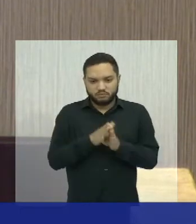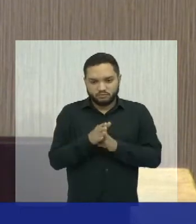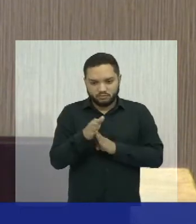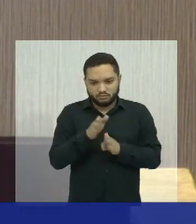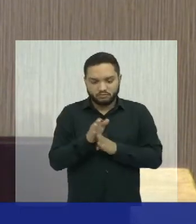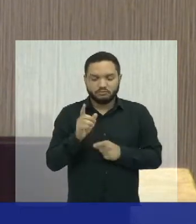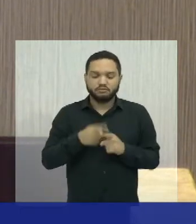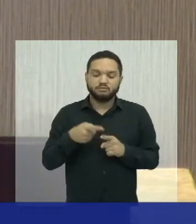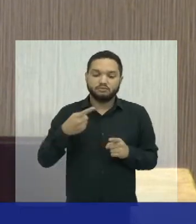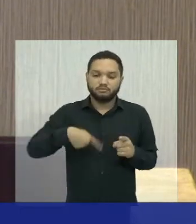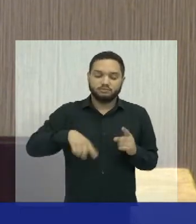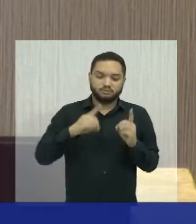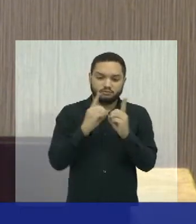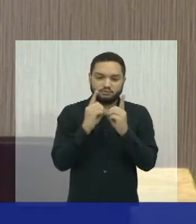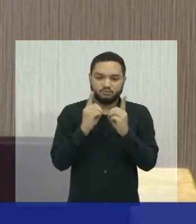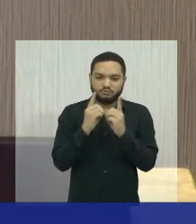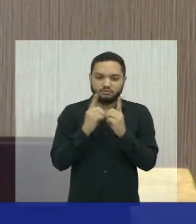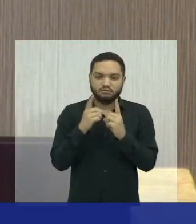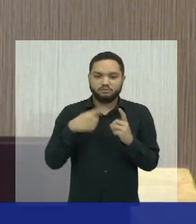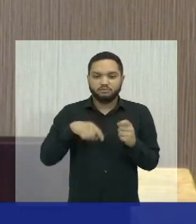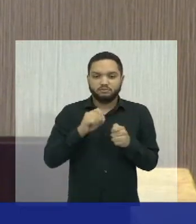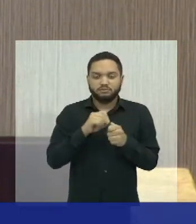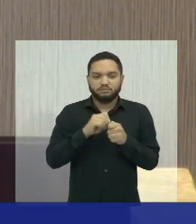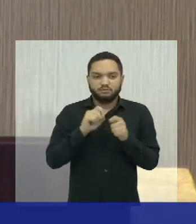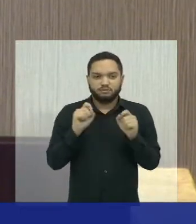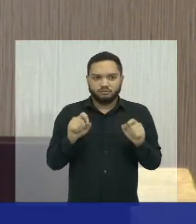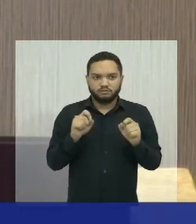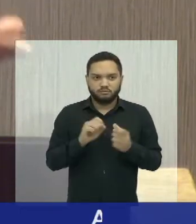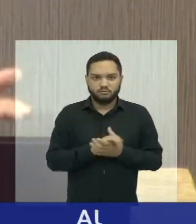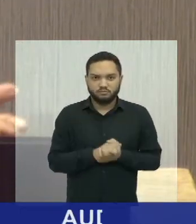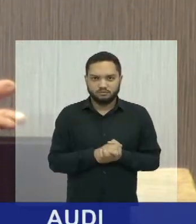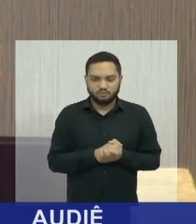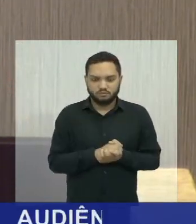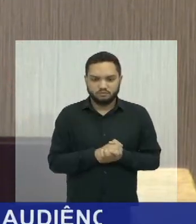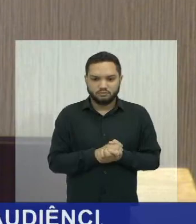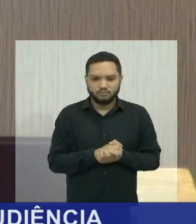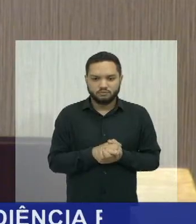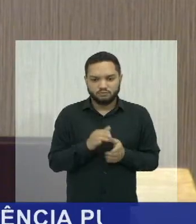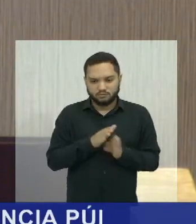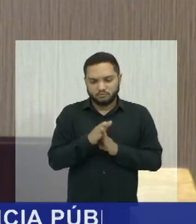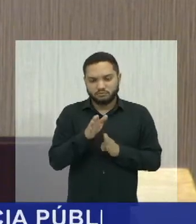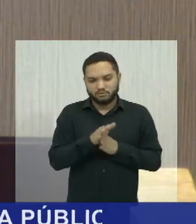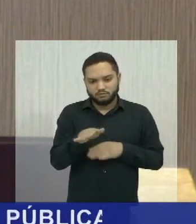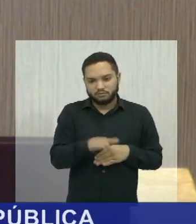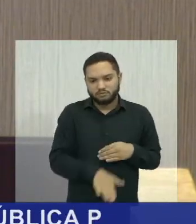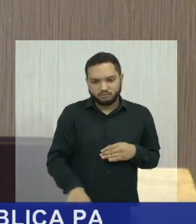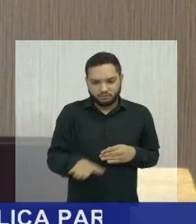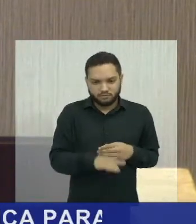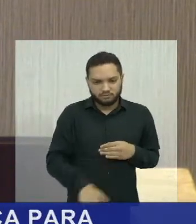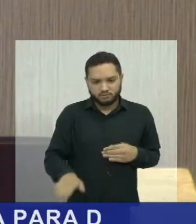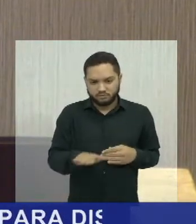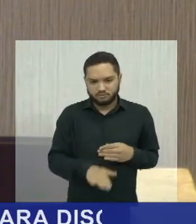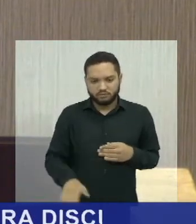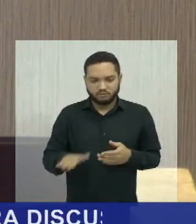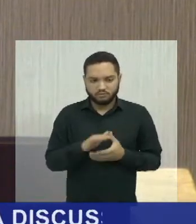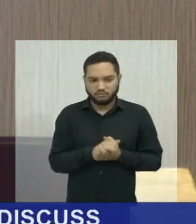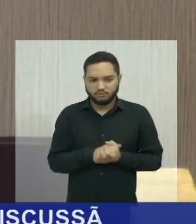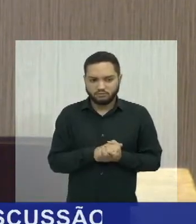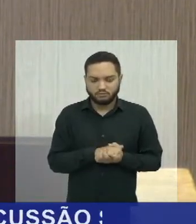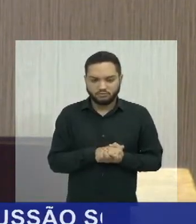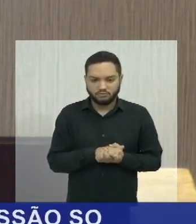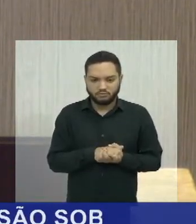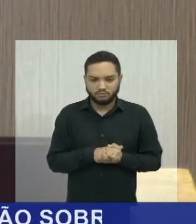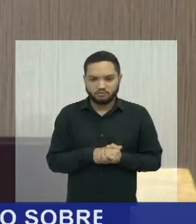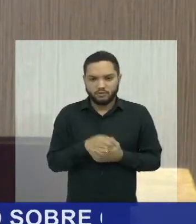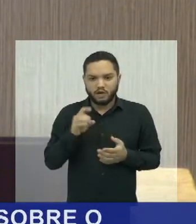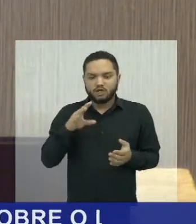porque nós, didaticamente, o que é que nós fazemos, professores? Orientamos as crianças, né? Ah, mas aqui só tem